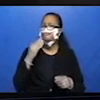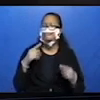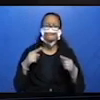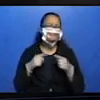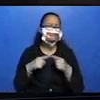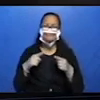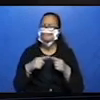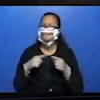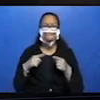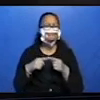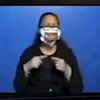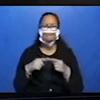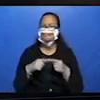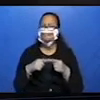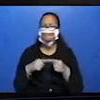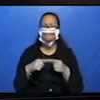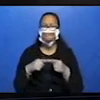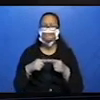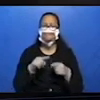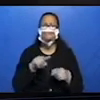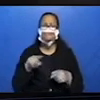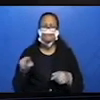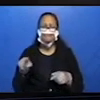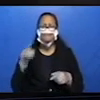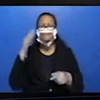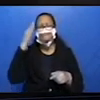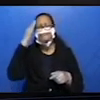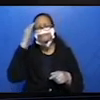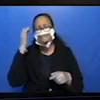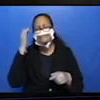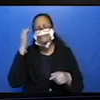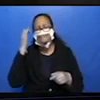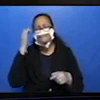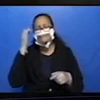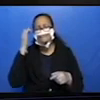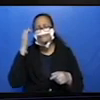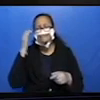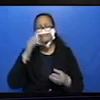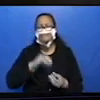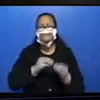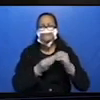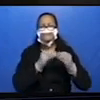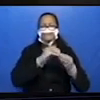né? Quem aí já sabe? Essa fotossíntese, quem realiza?